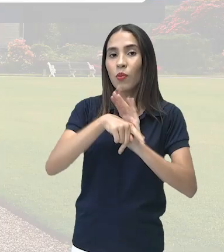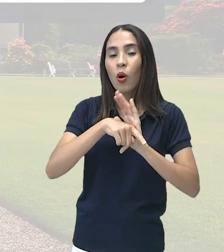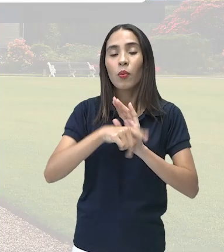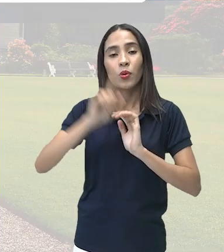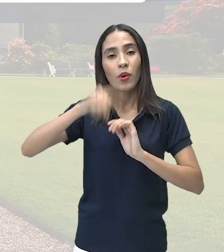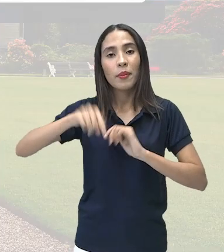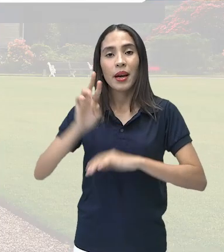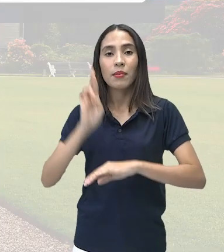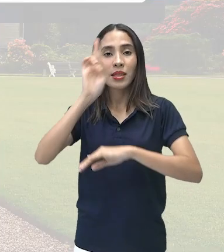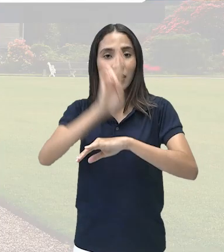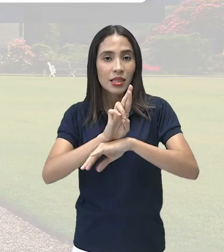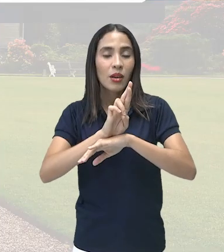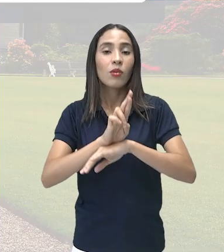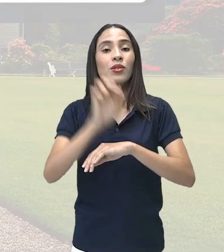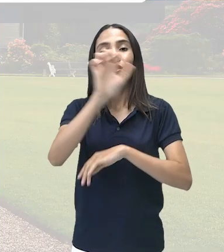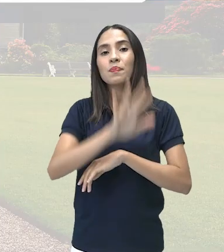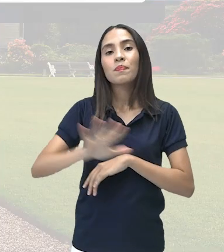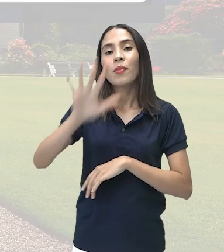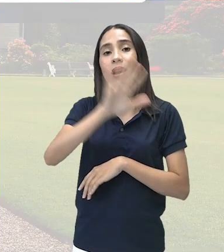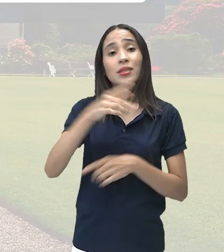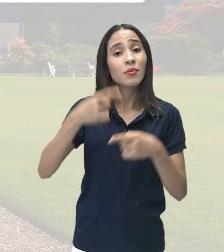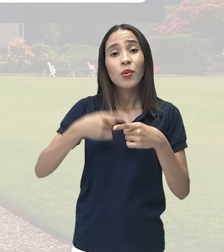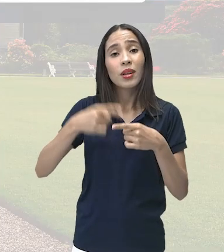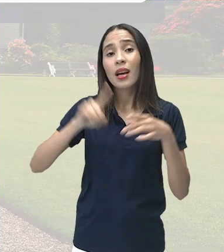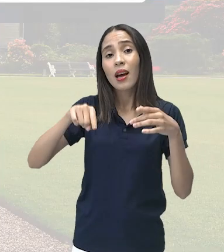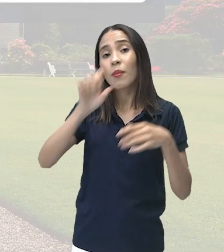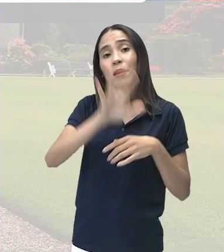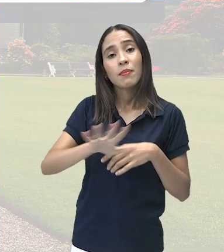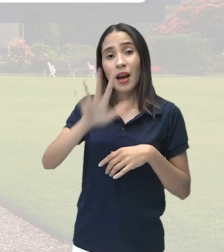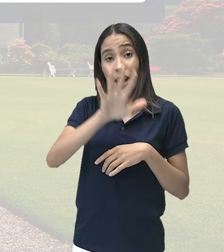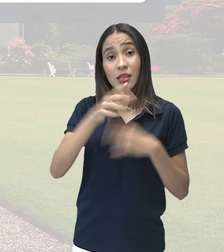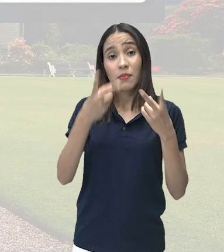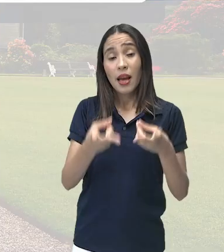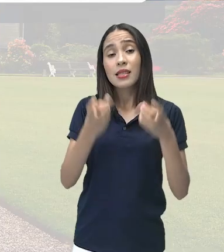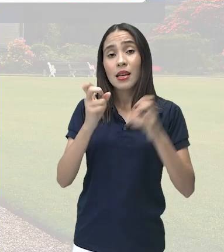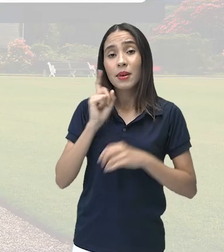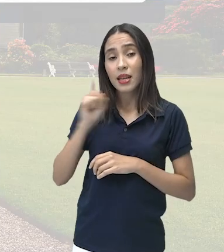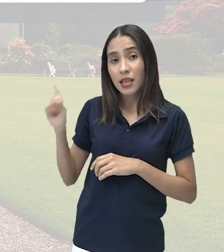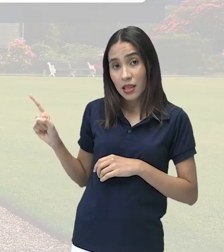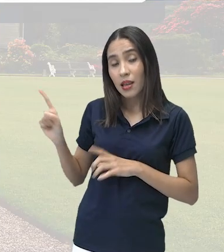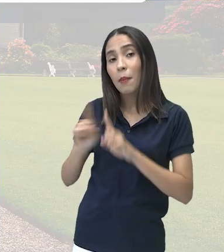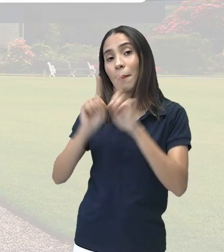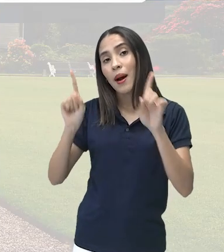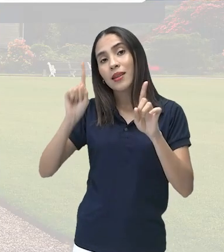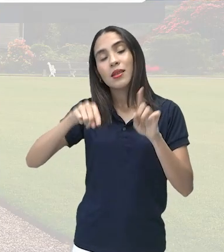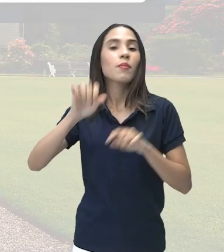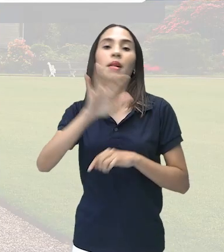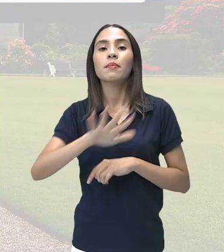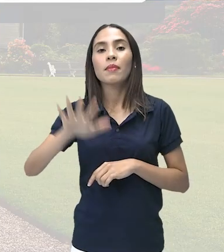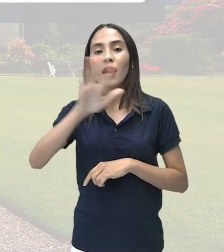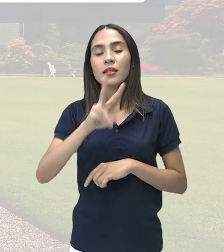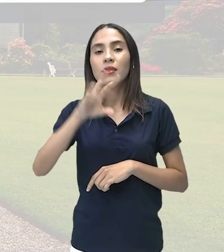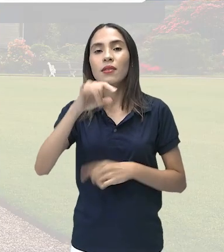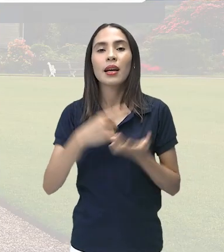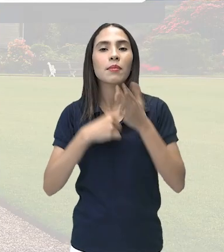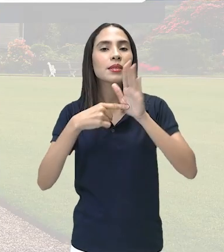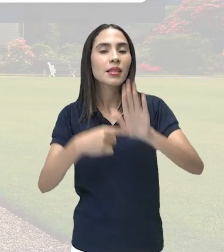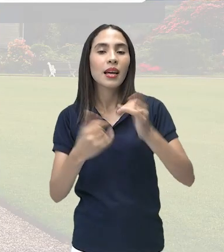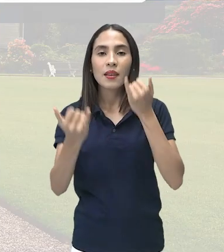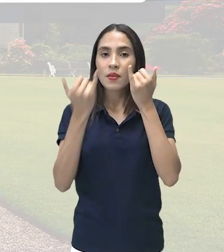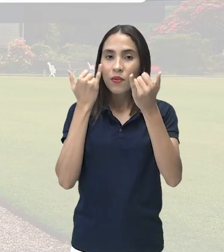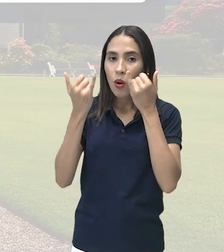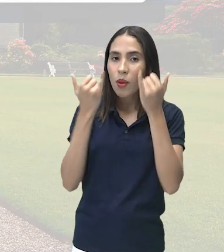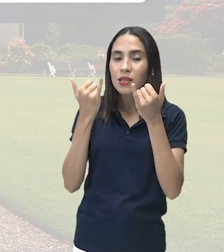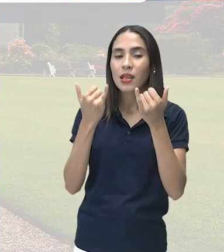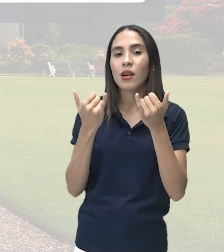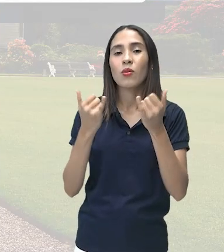dos indivíduos, ele é uma representação gráfica. Por quê? Porque é uma imagem, como vocês podem perceber. Só que é uma imagem que nos